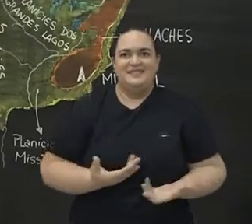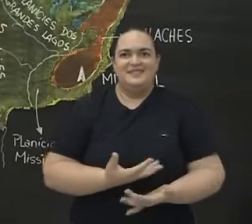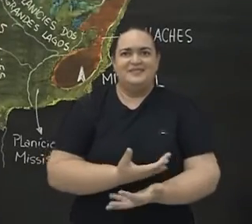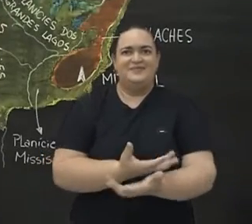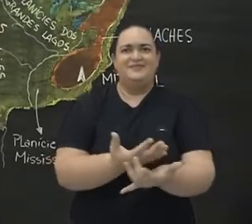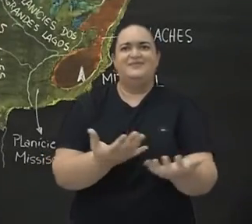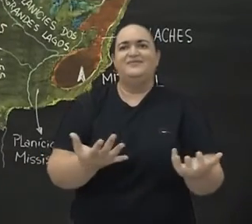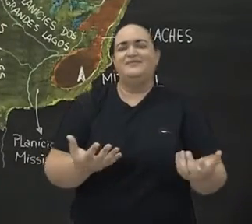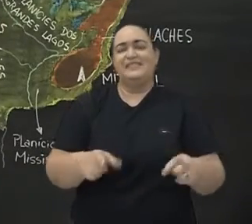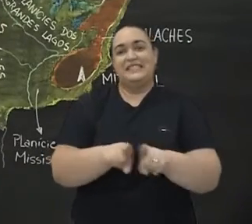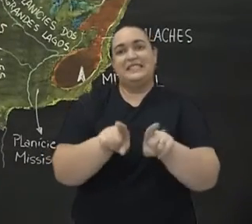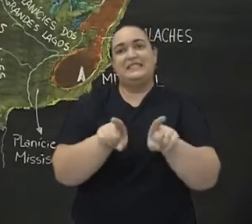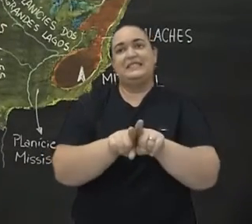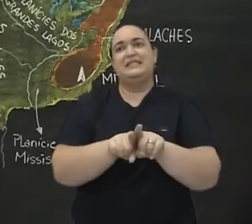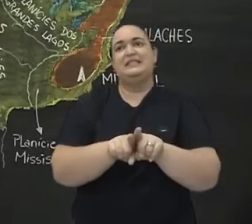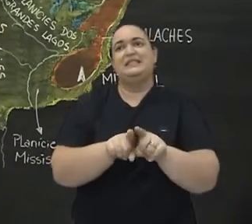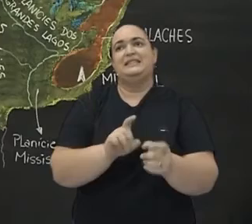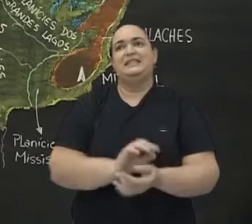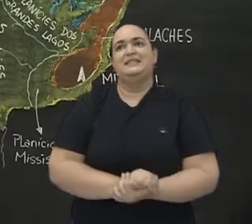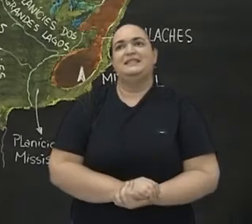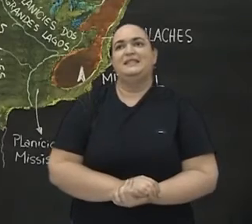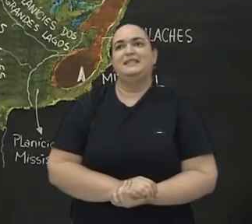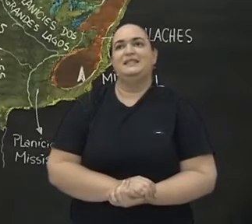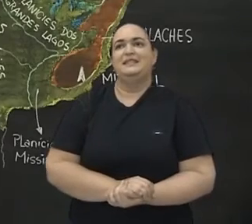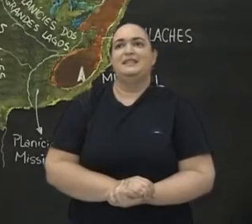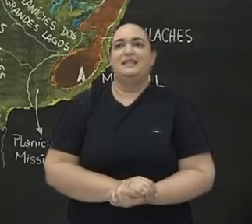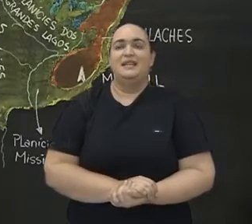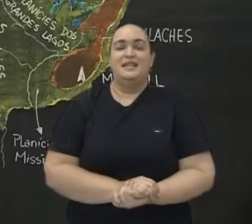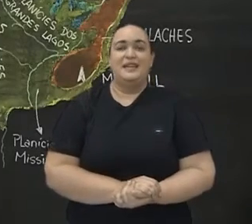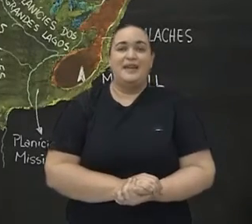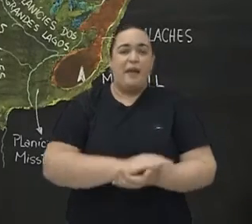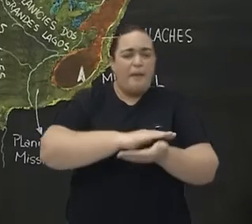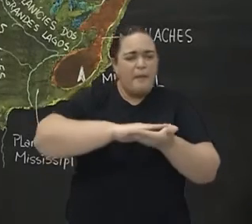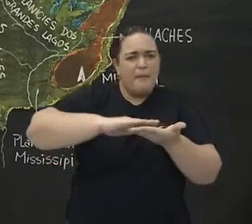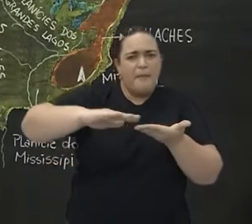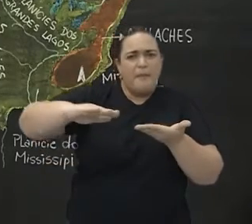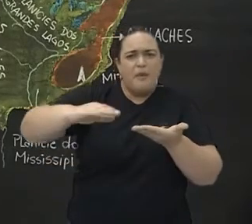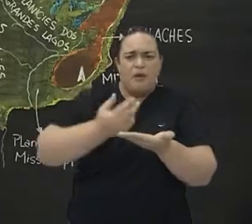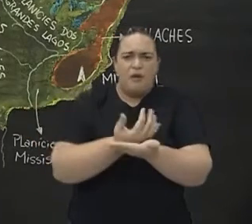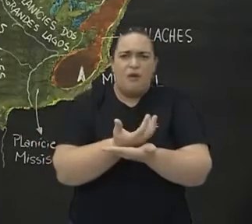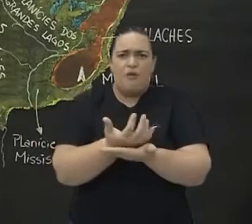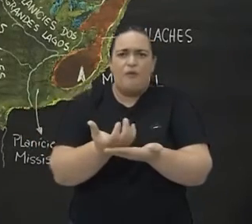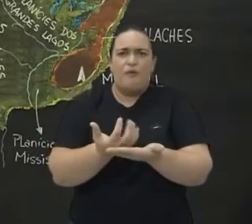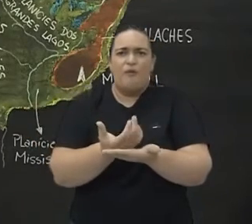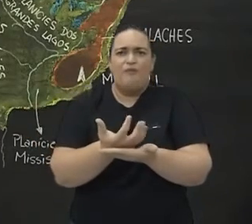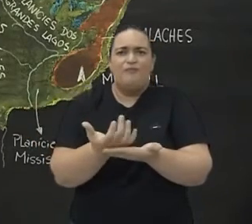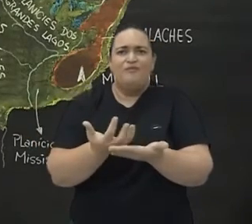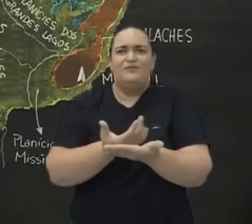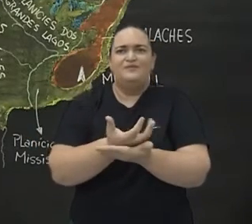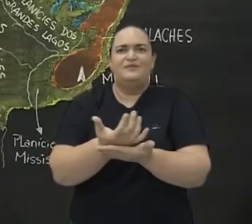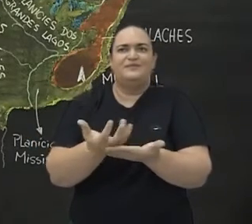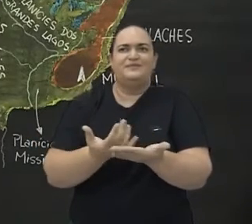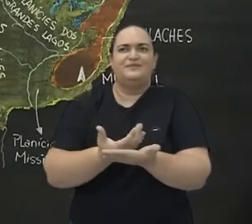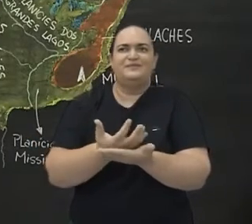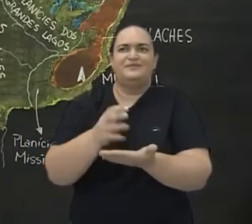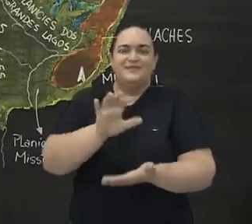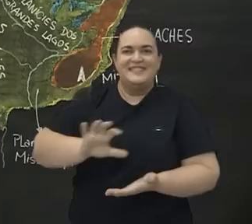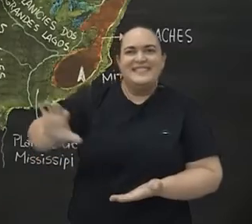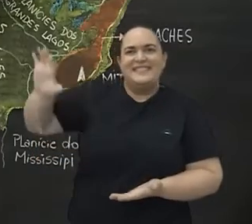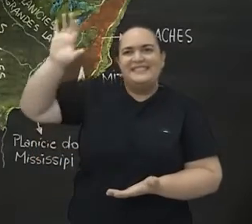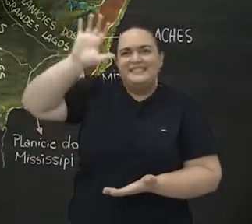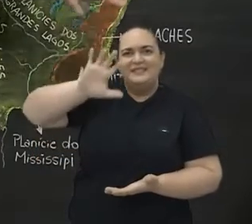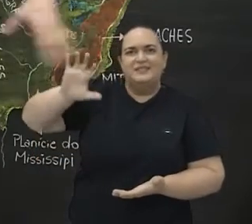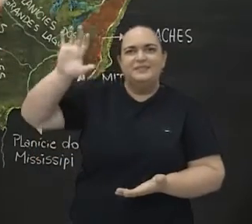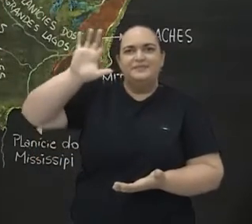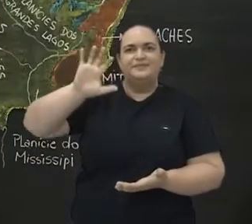coníferas, bem organizadas aqui, e tundras, uma vegetação rala, bem fraquinha, nessa região mais do